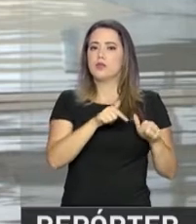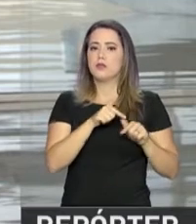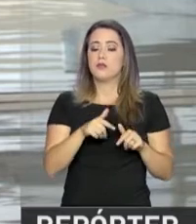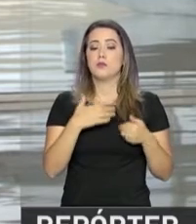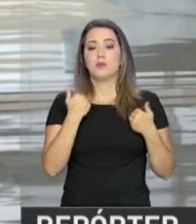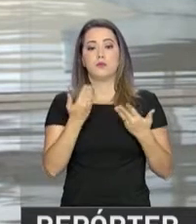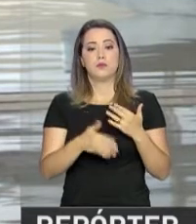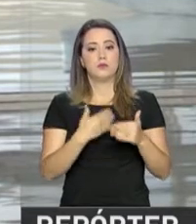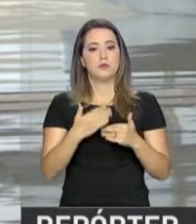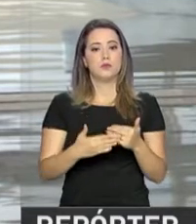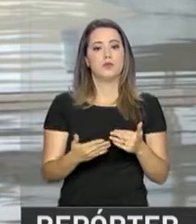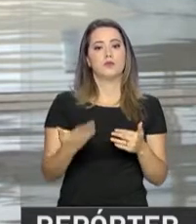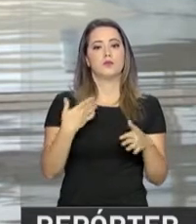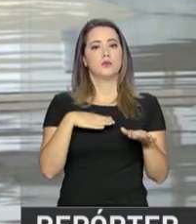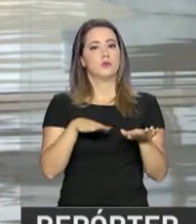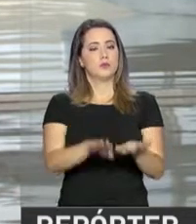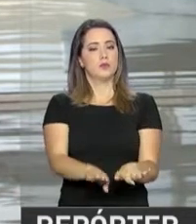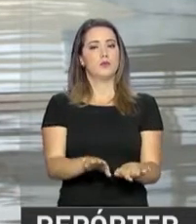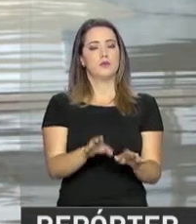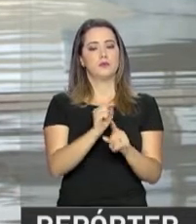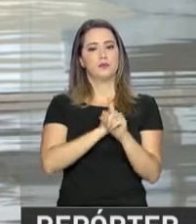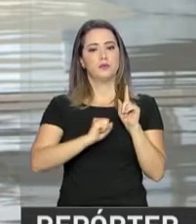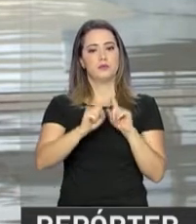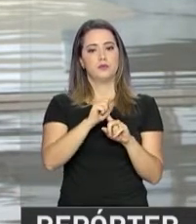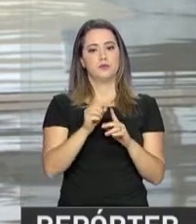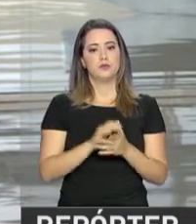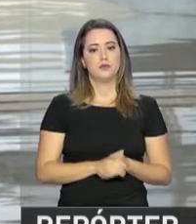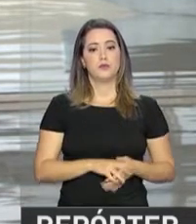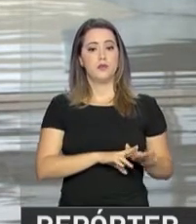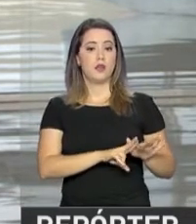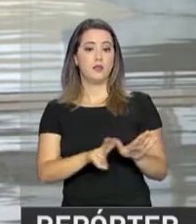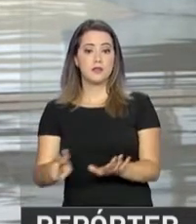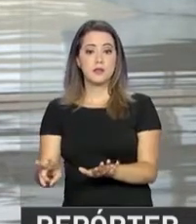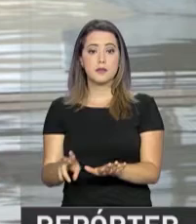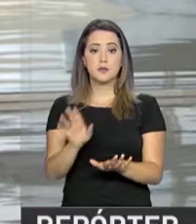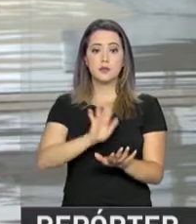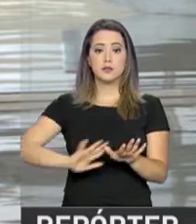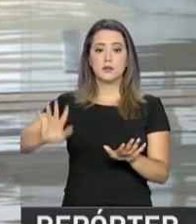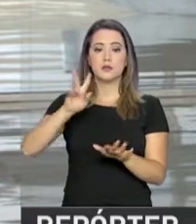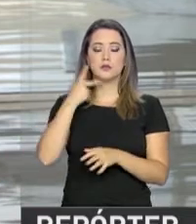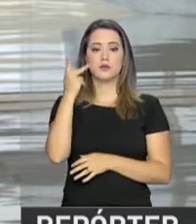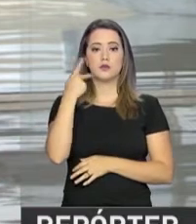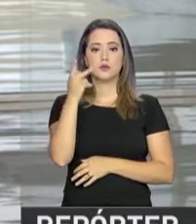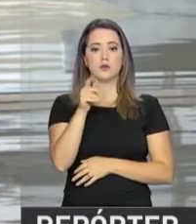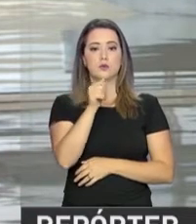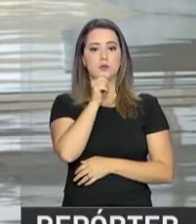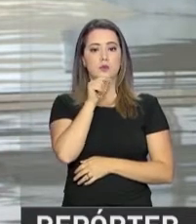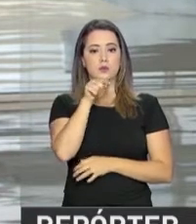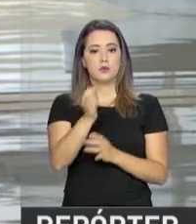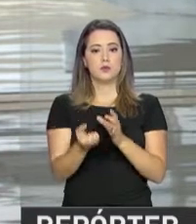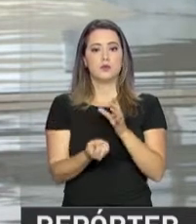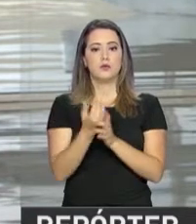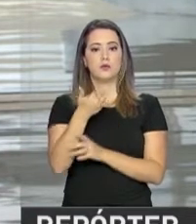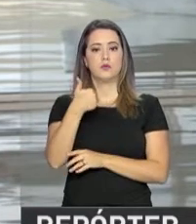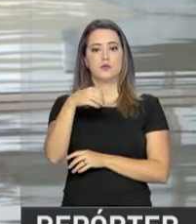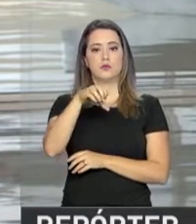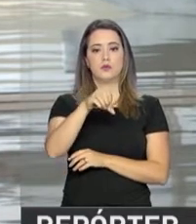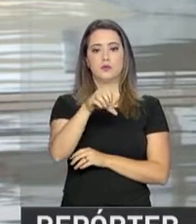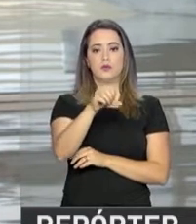trabalho e também serem reintegrados à sociedade a semana nacional de políticas sobre drogas ela foi criada em